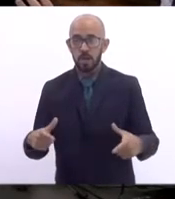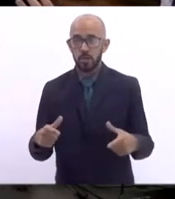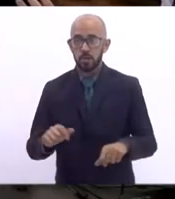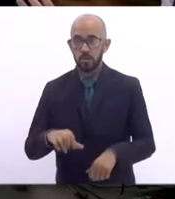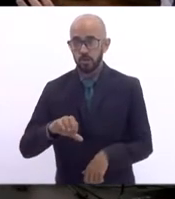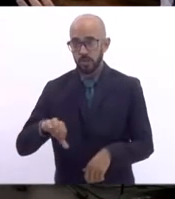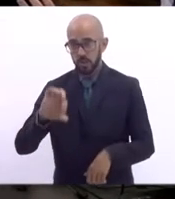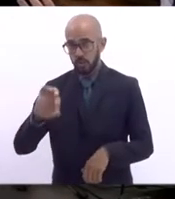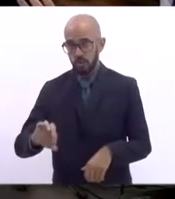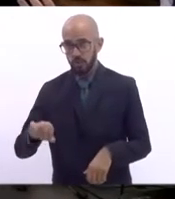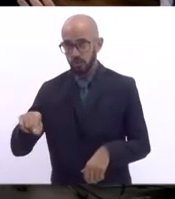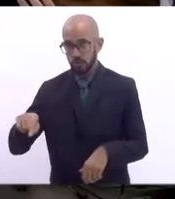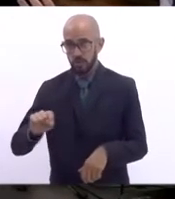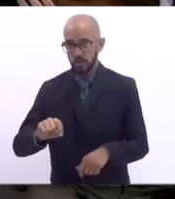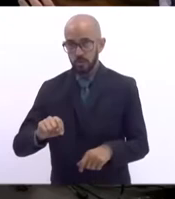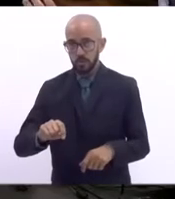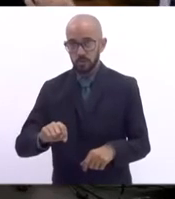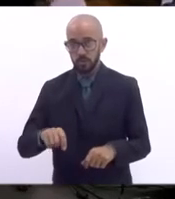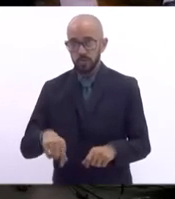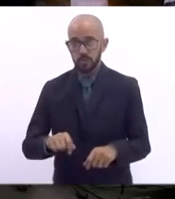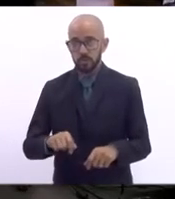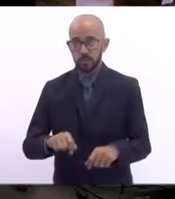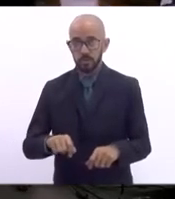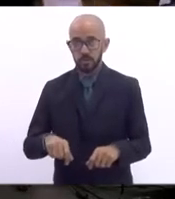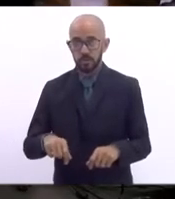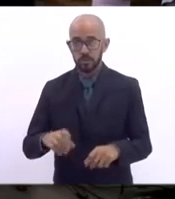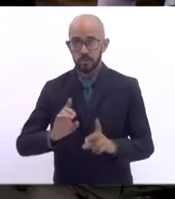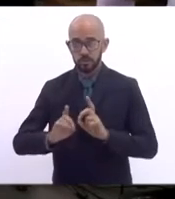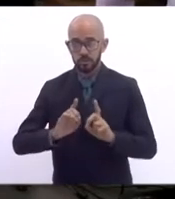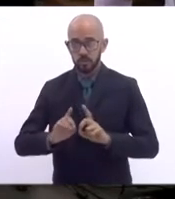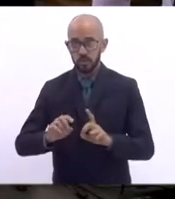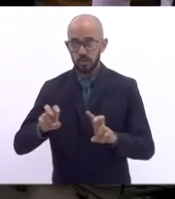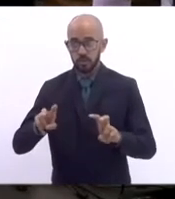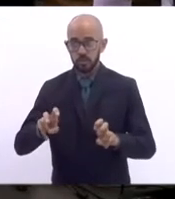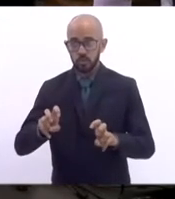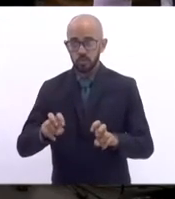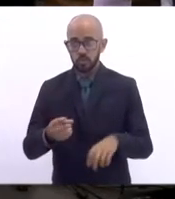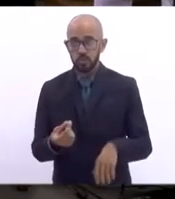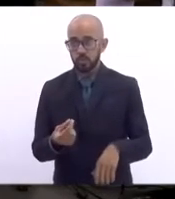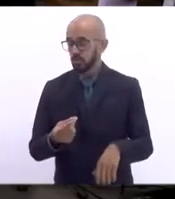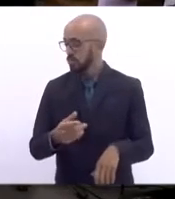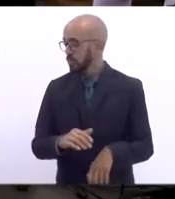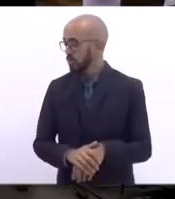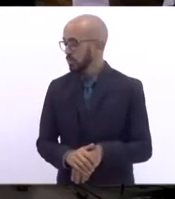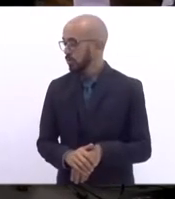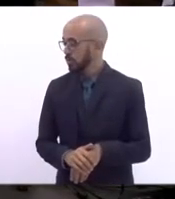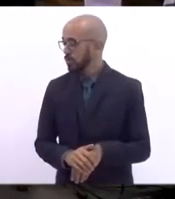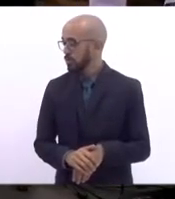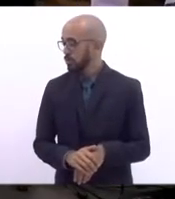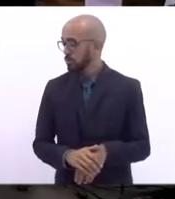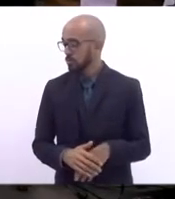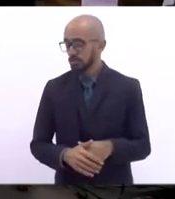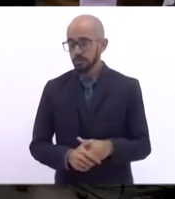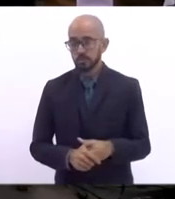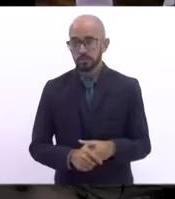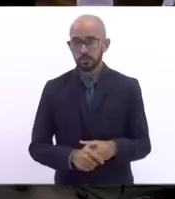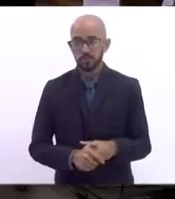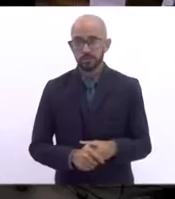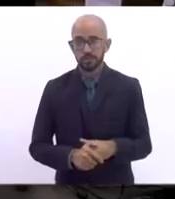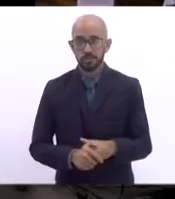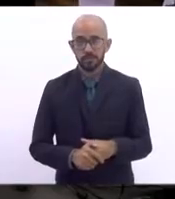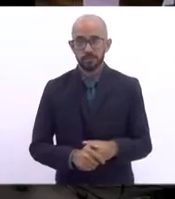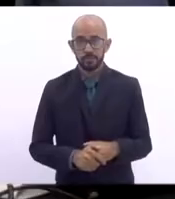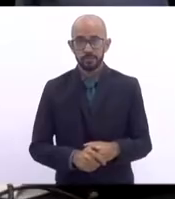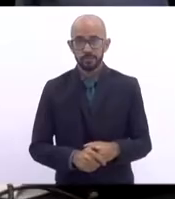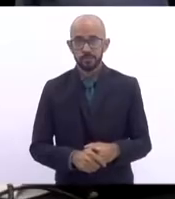99% dessa dessa distorção em relação ao tesouro um instrumento Senac